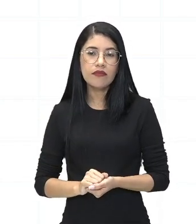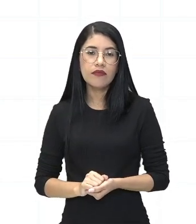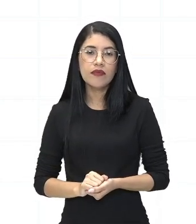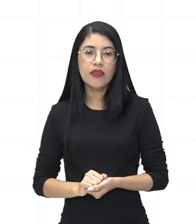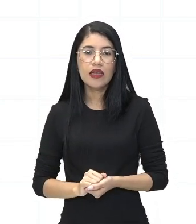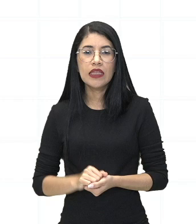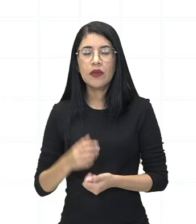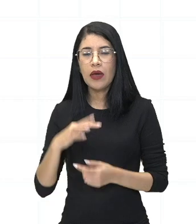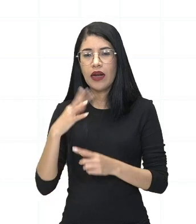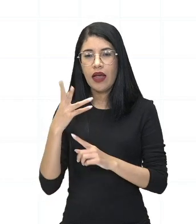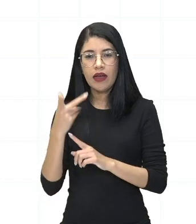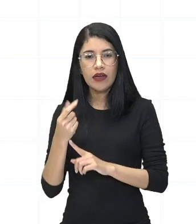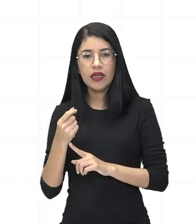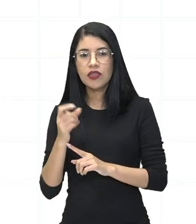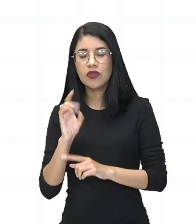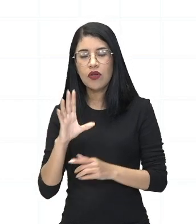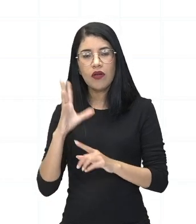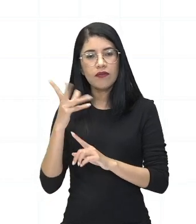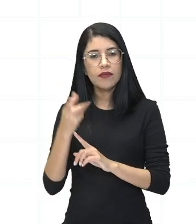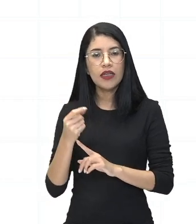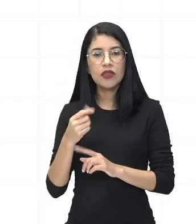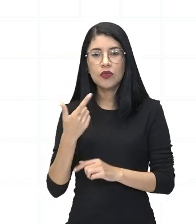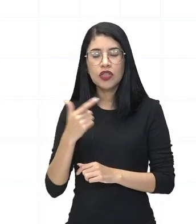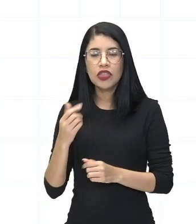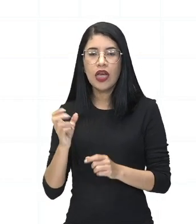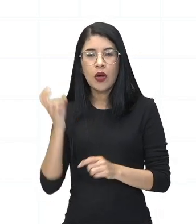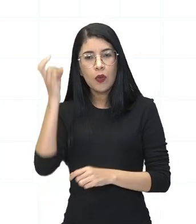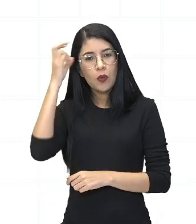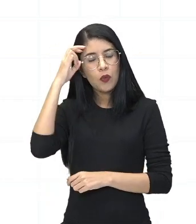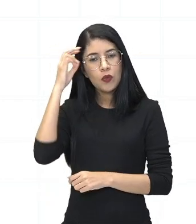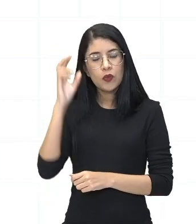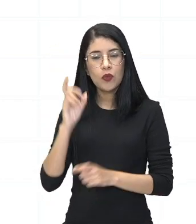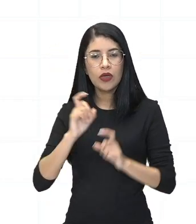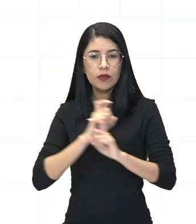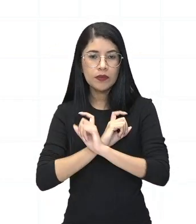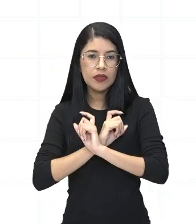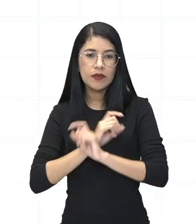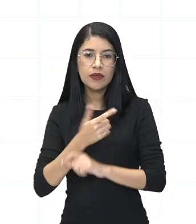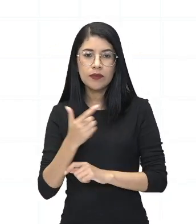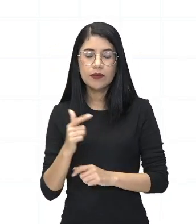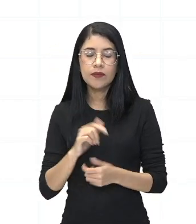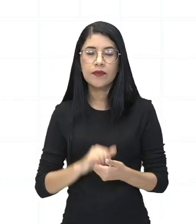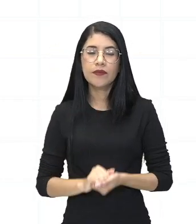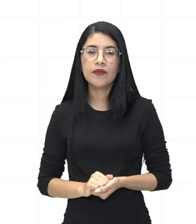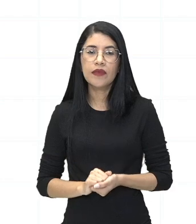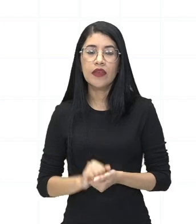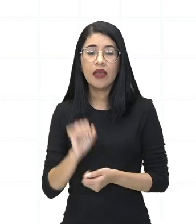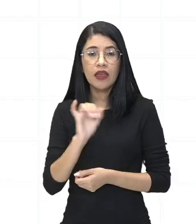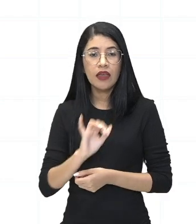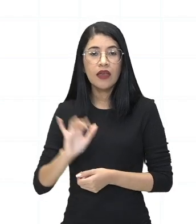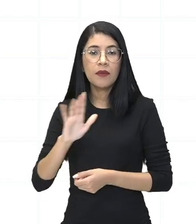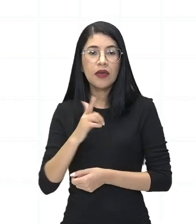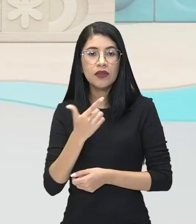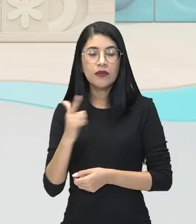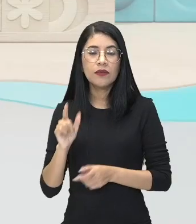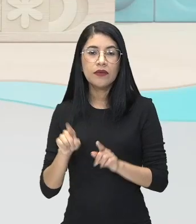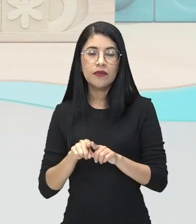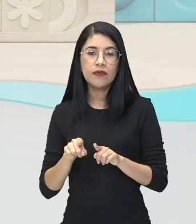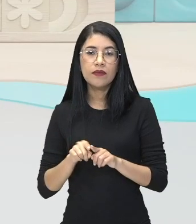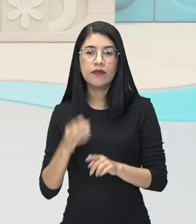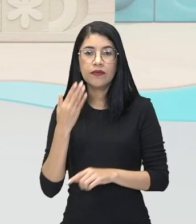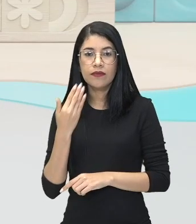não existia dentro de uma cultura egípcia. Aqui nós temos algumas imagens também que eu trouxe para vocês, vamos